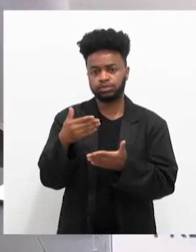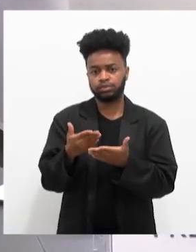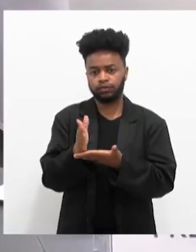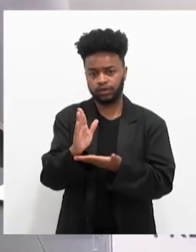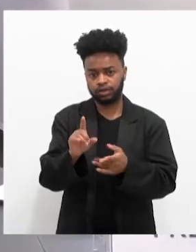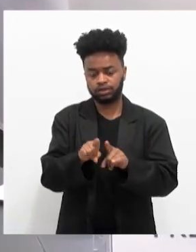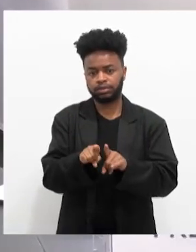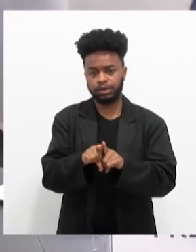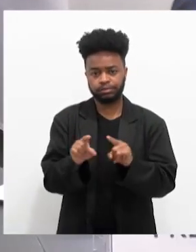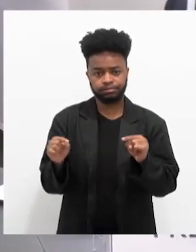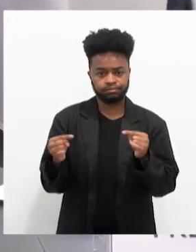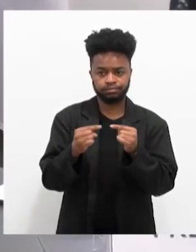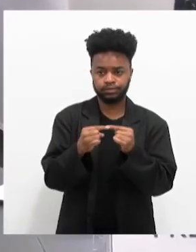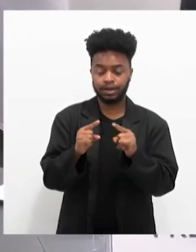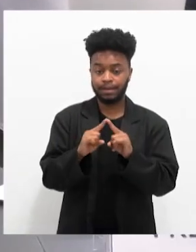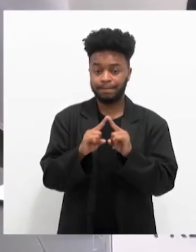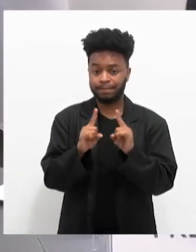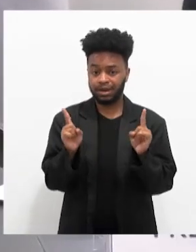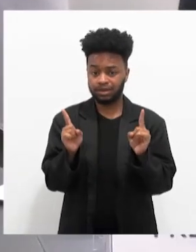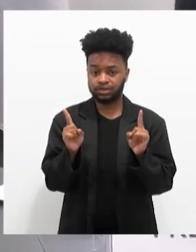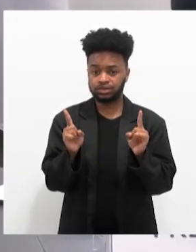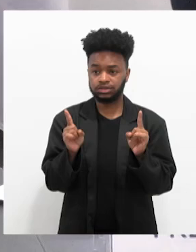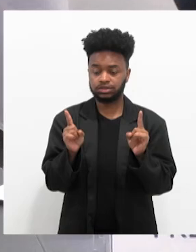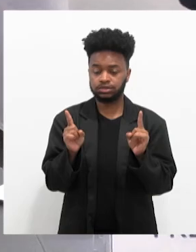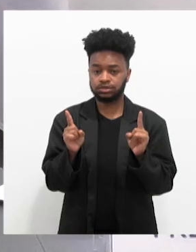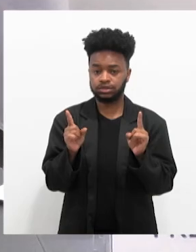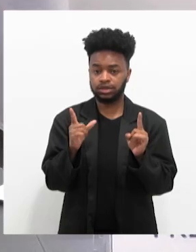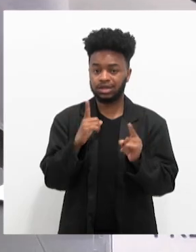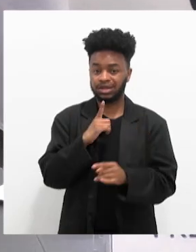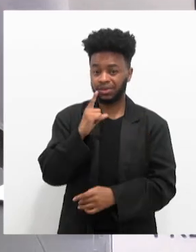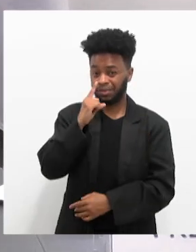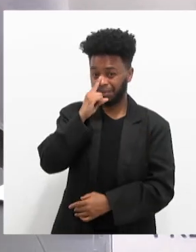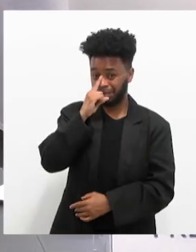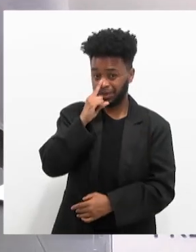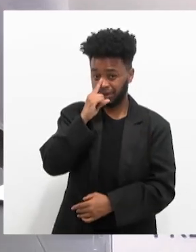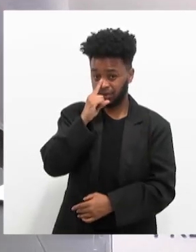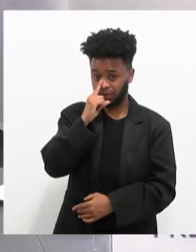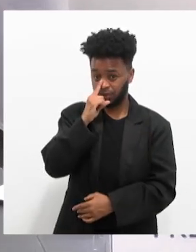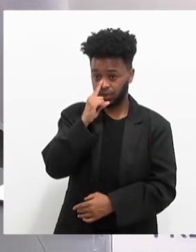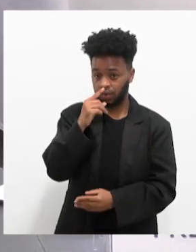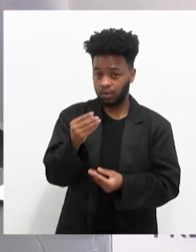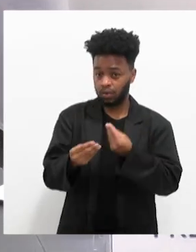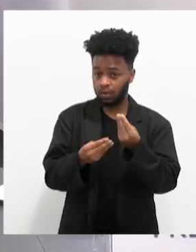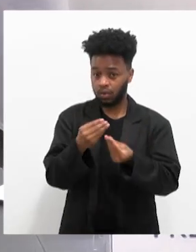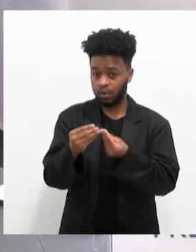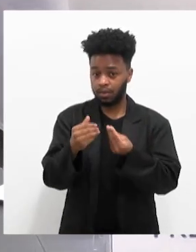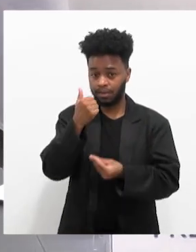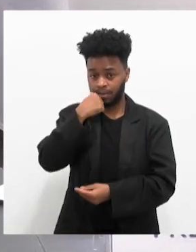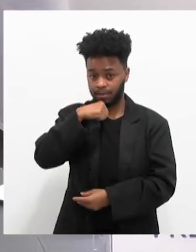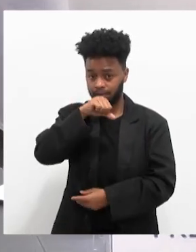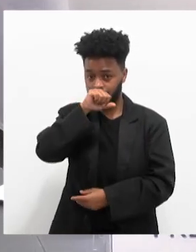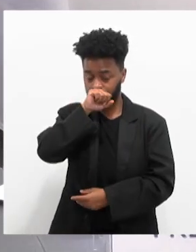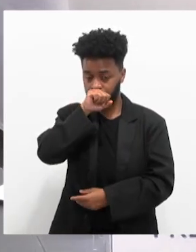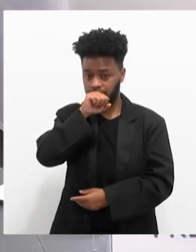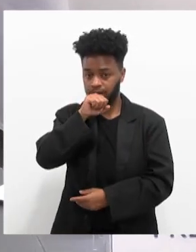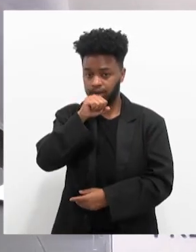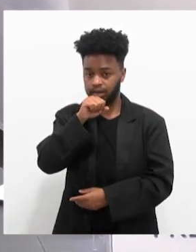nesse sentido. Mas, além do risco prático de como as mães poderão